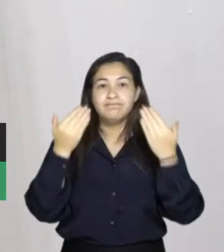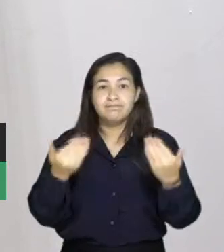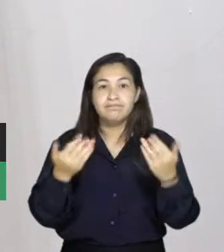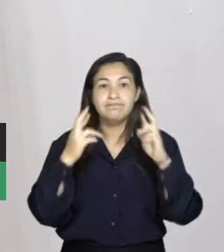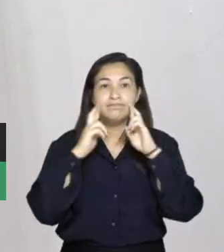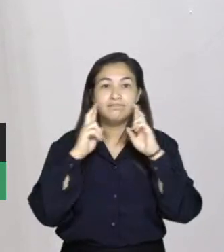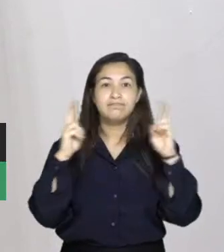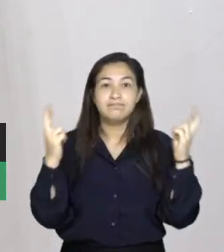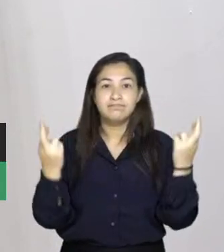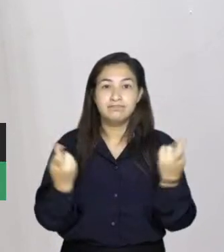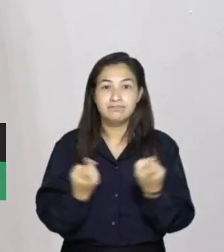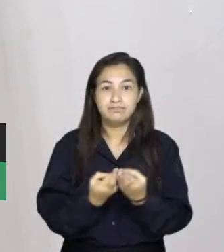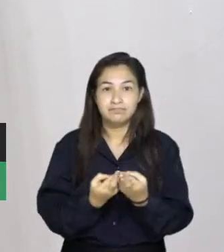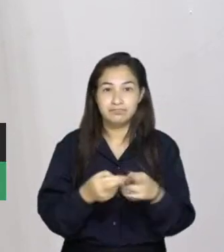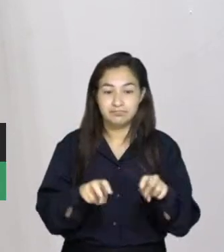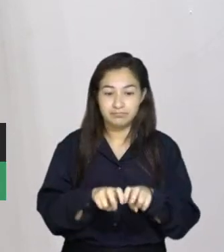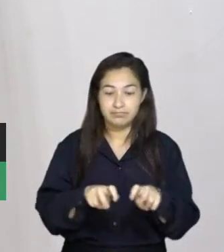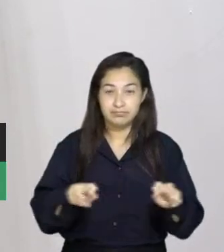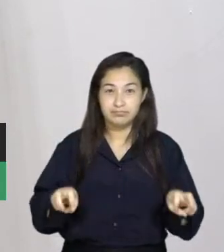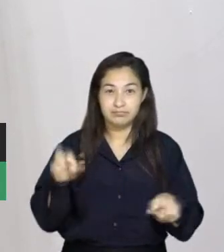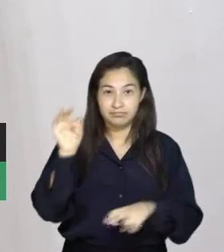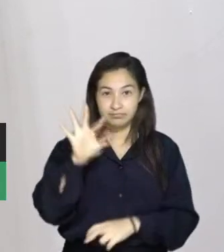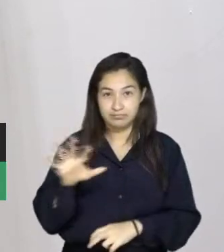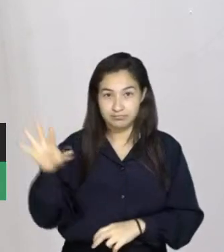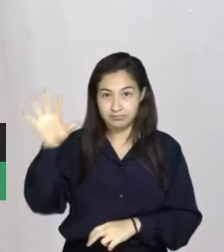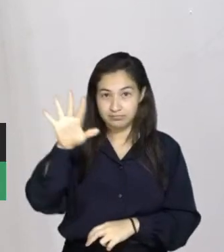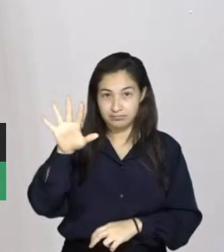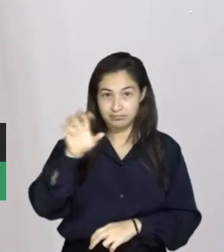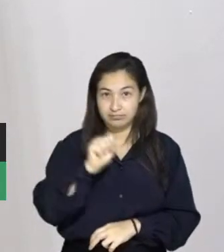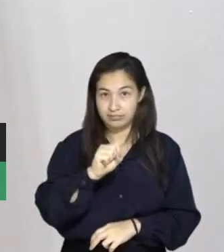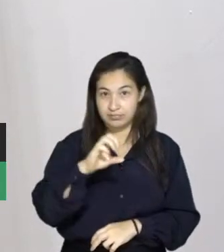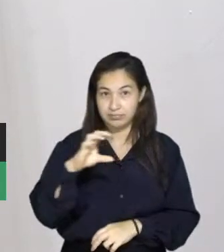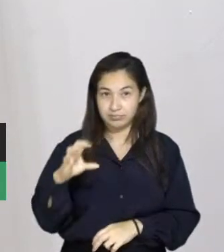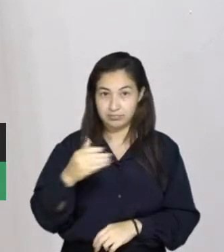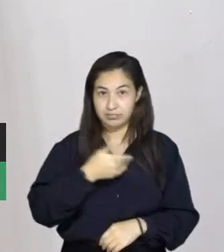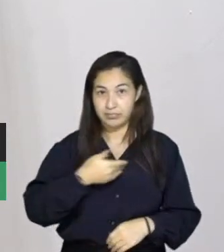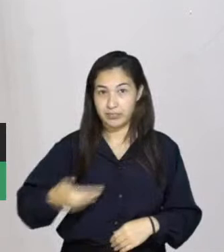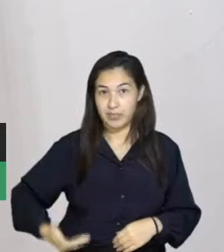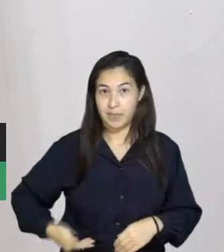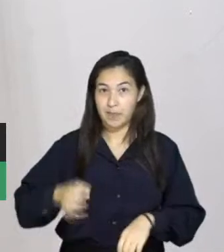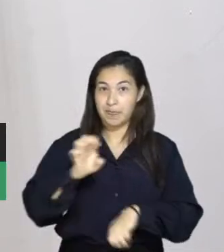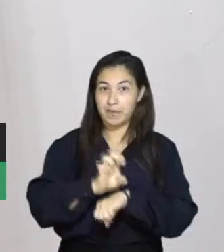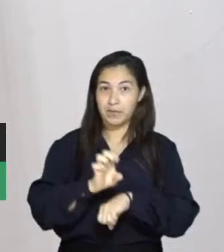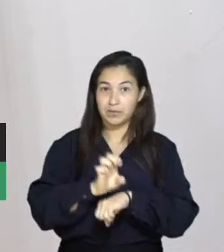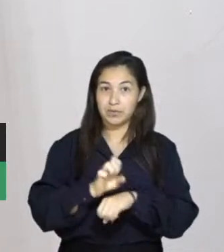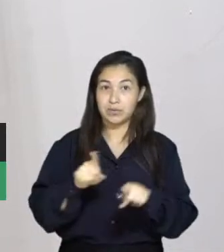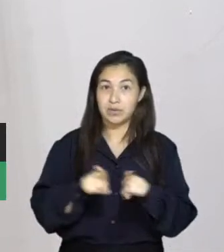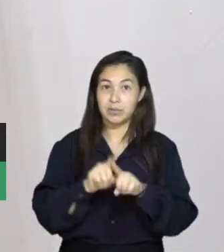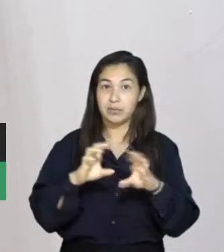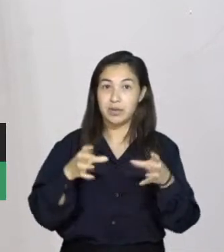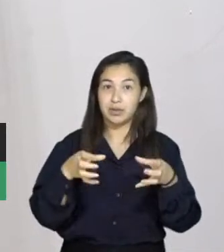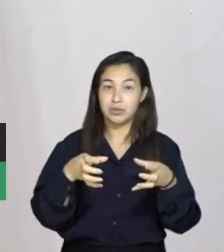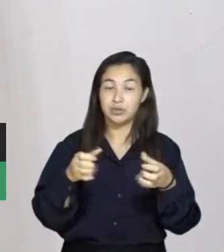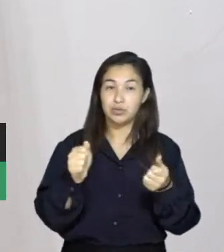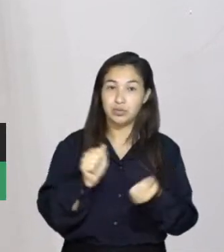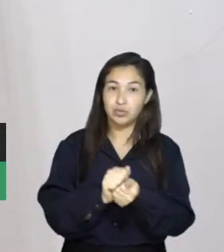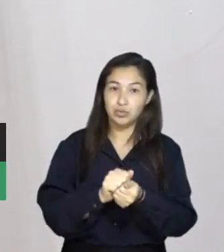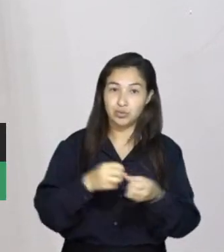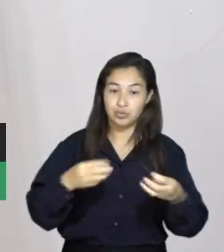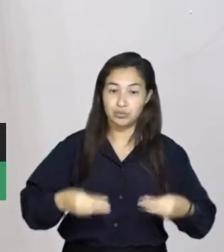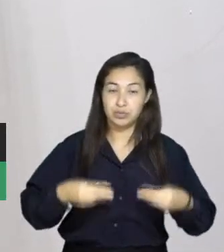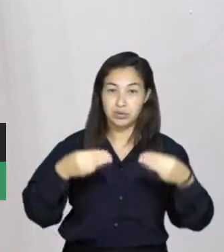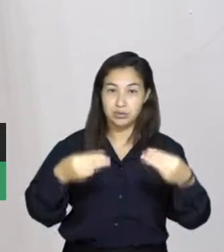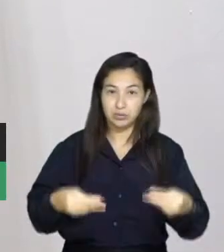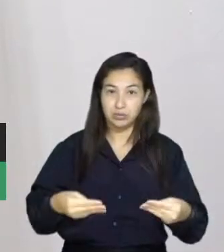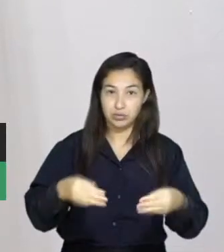da bancada federal catarinense, governador do Estado, com o ministro dos transportes na semana passada.